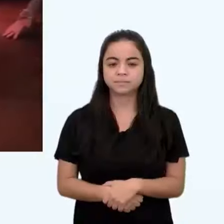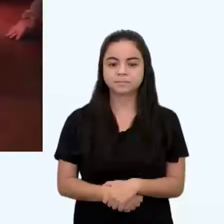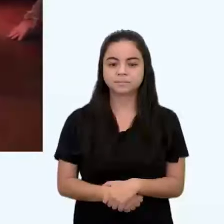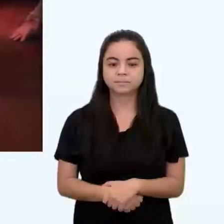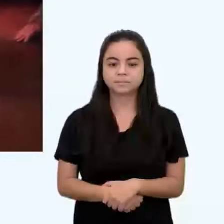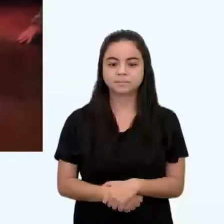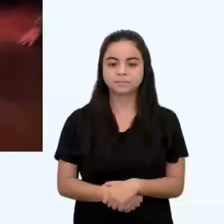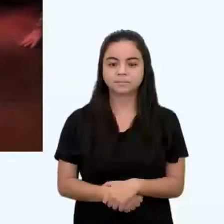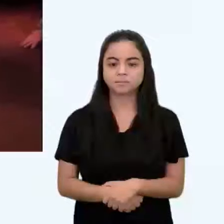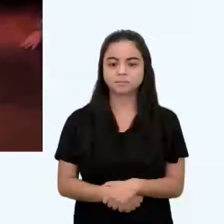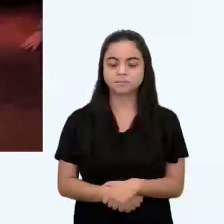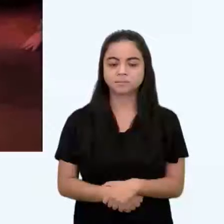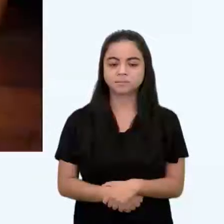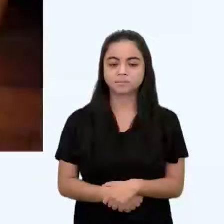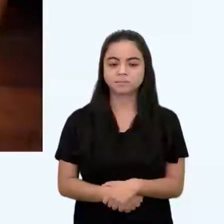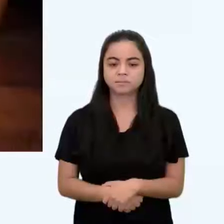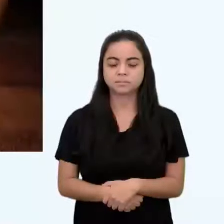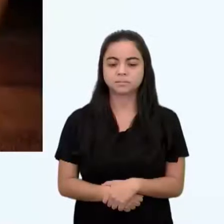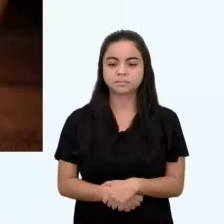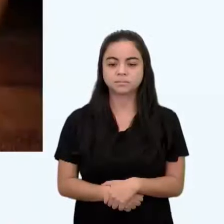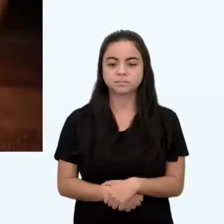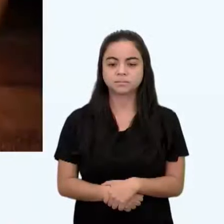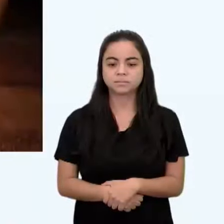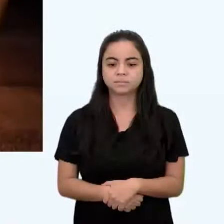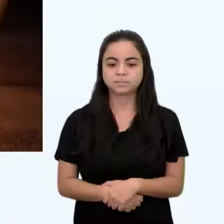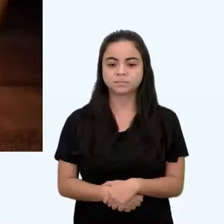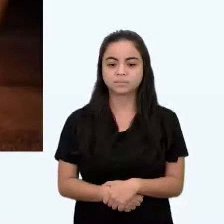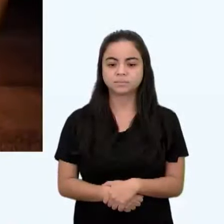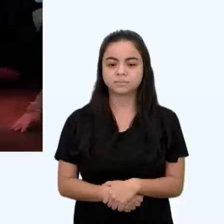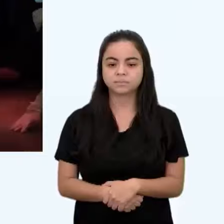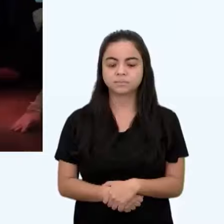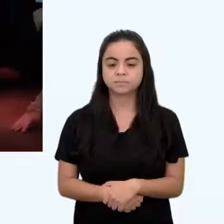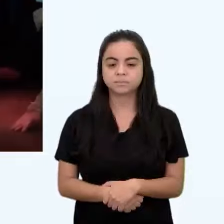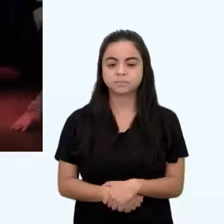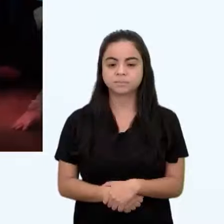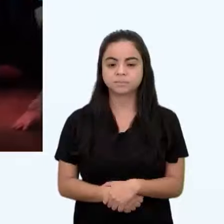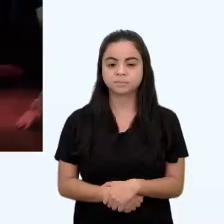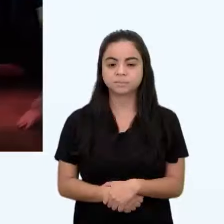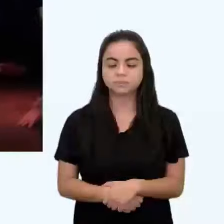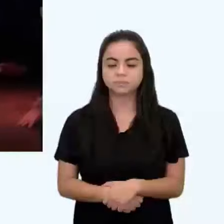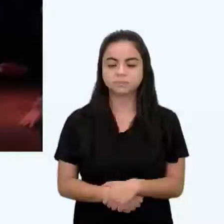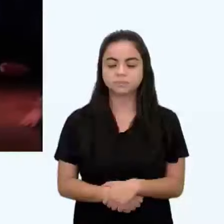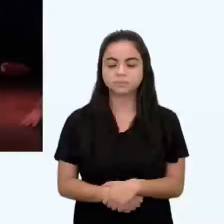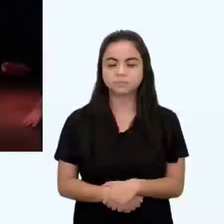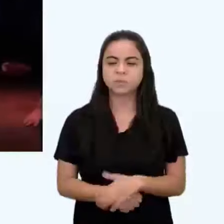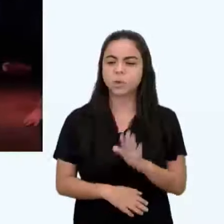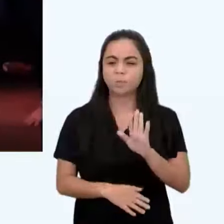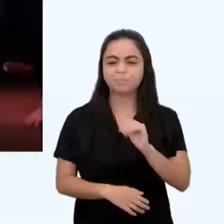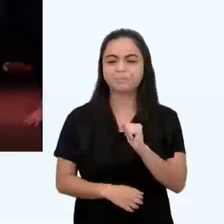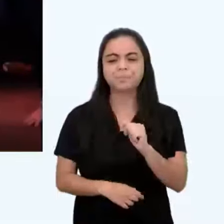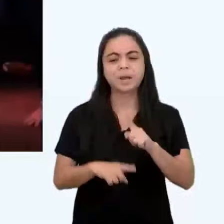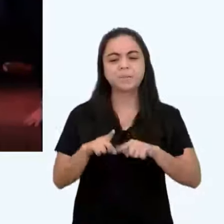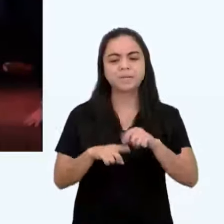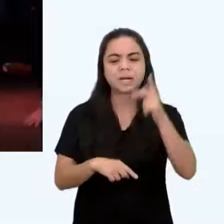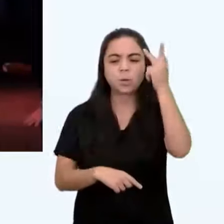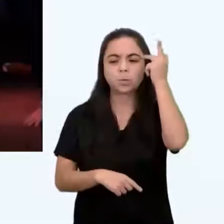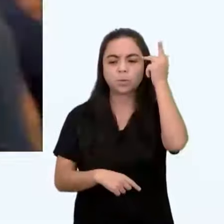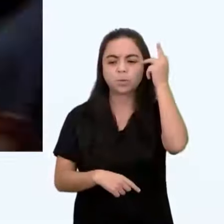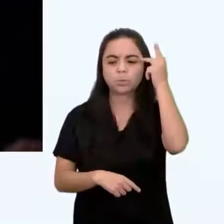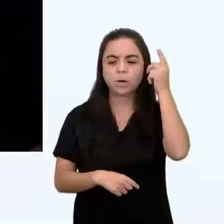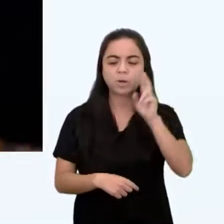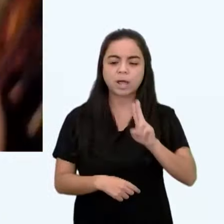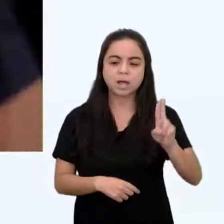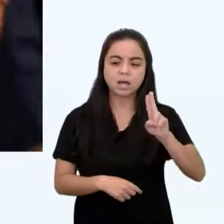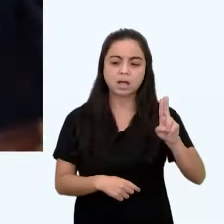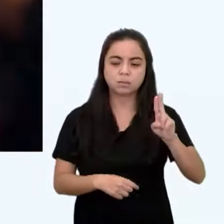Uma Uma coisa bem comum nas festas populares é o